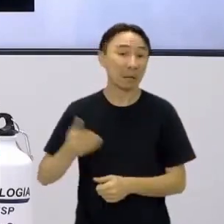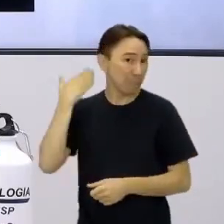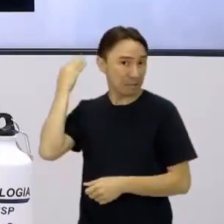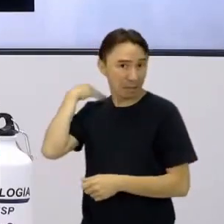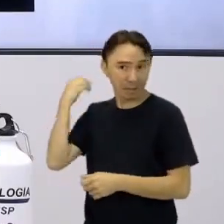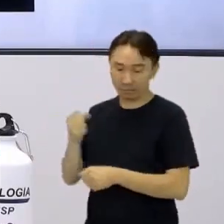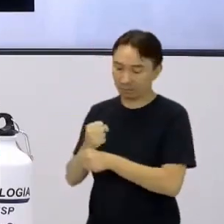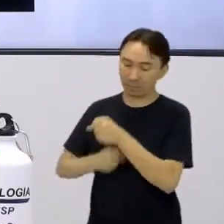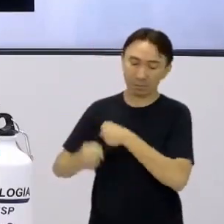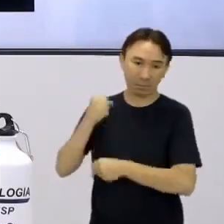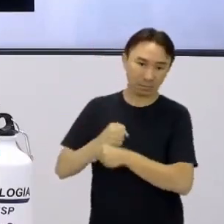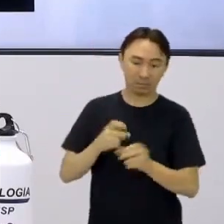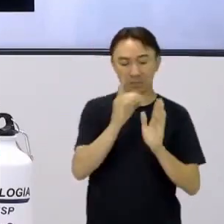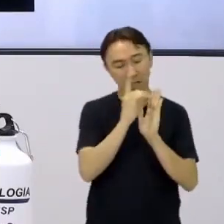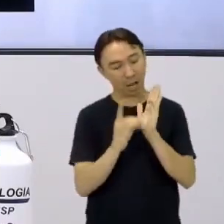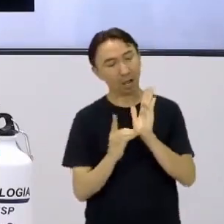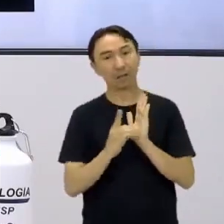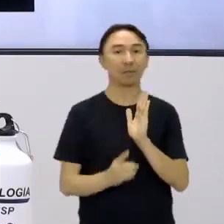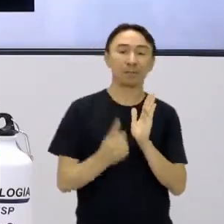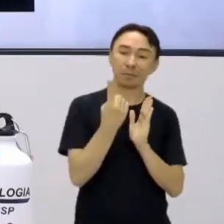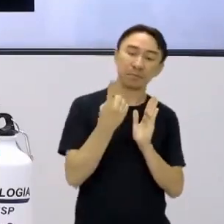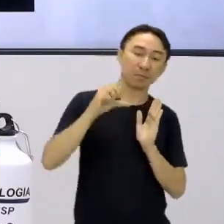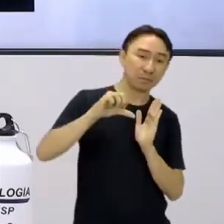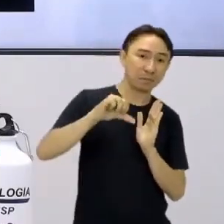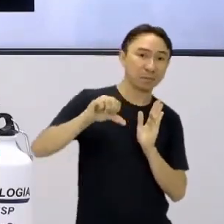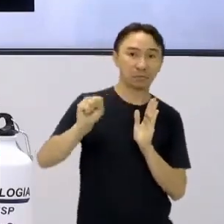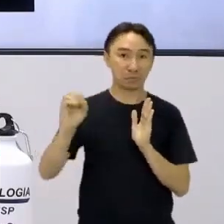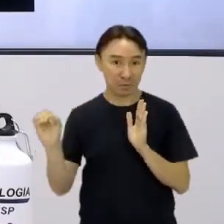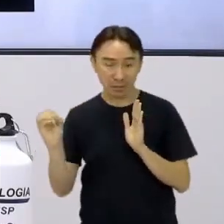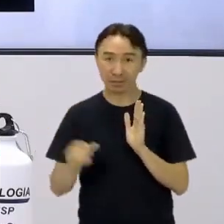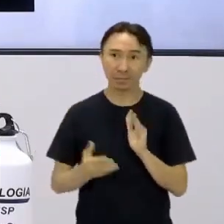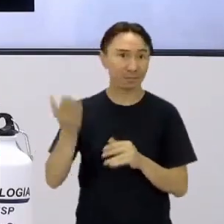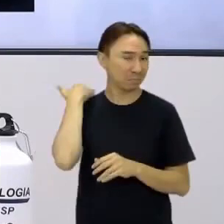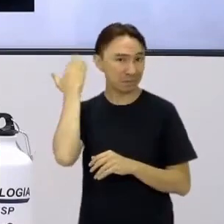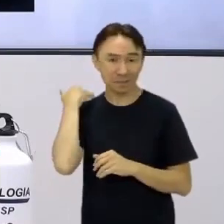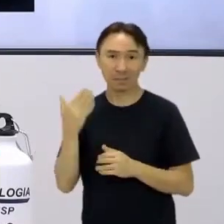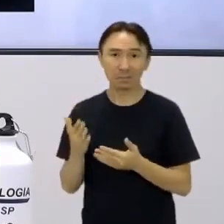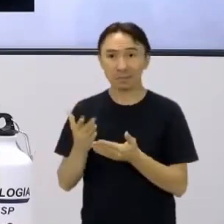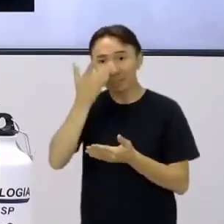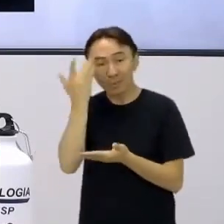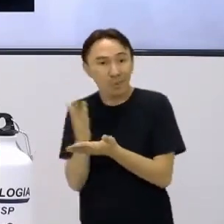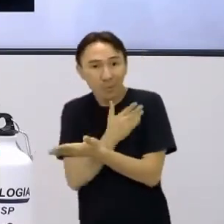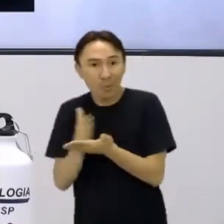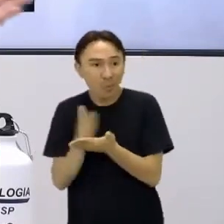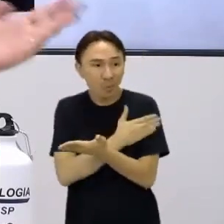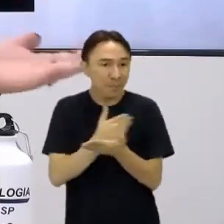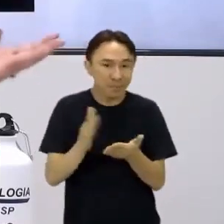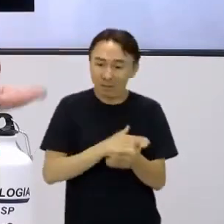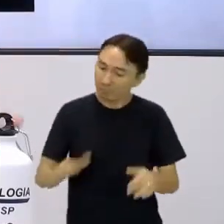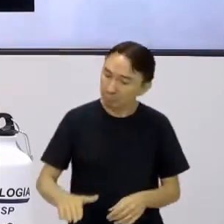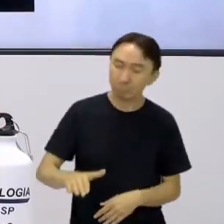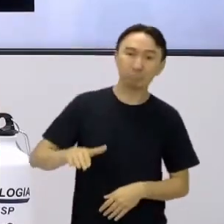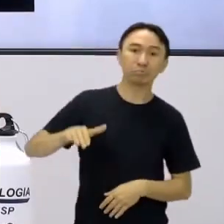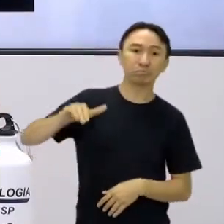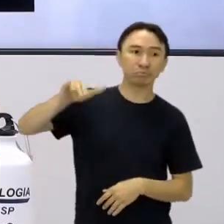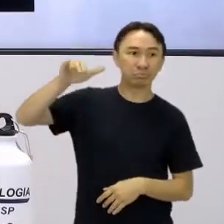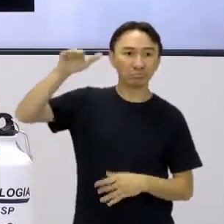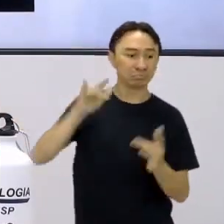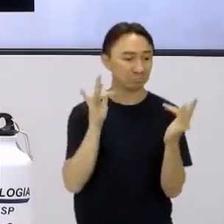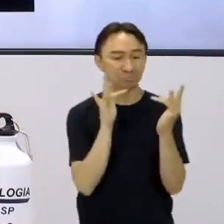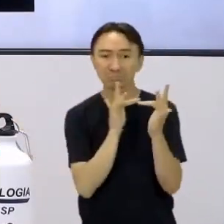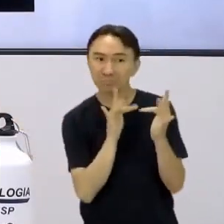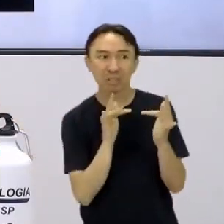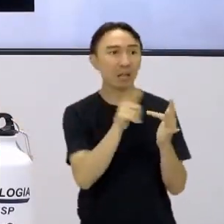desenvolveram sem ter esse contato com o mundo digital. E aí, por causa disso, as pessoas que dos anos 80 para